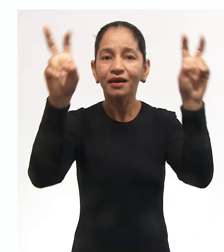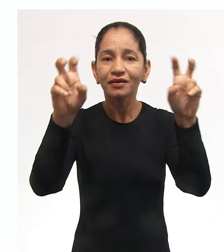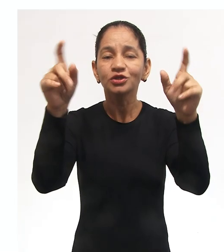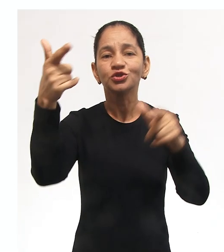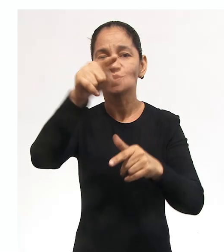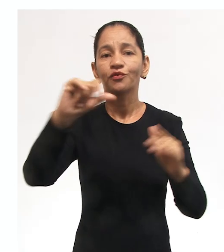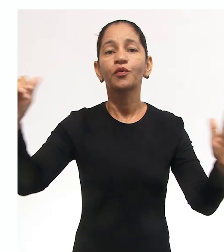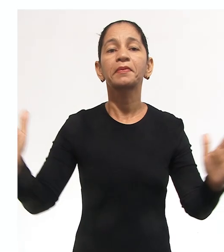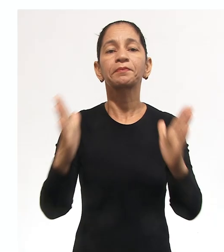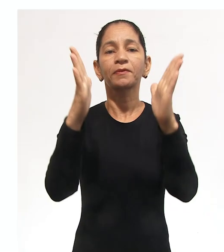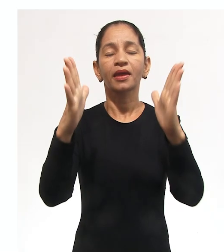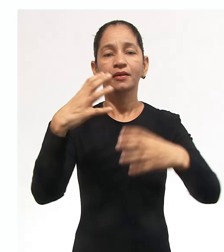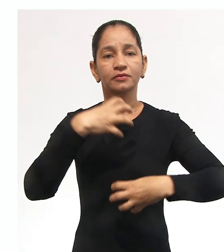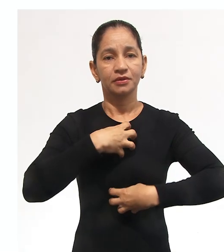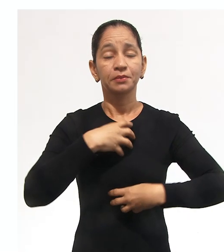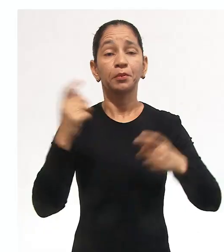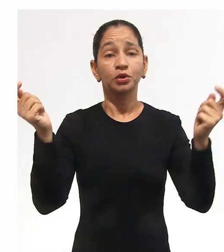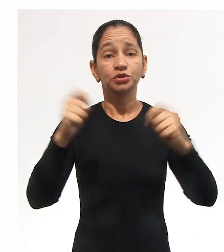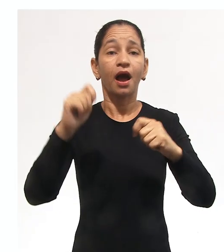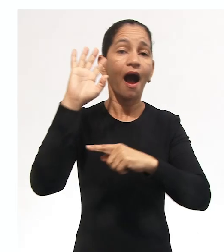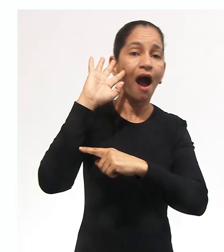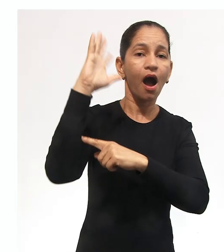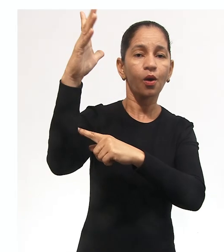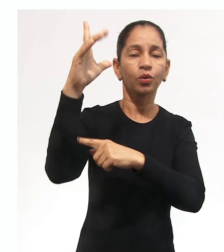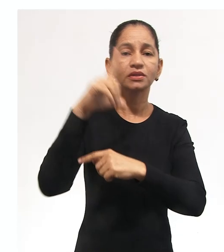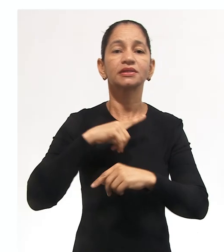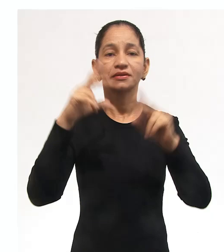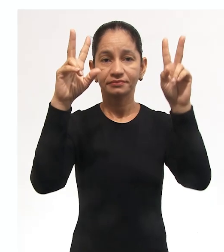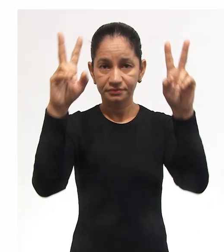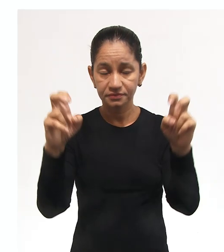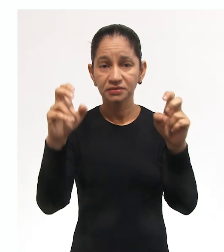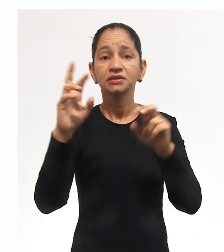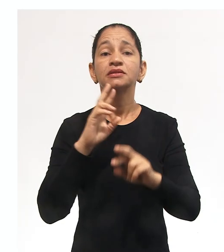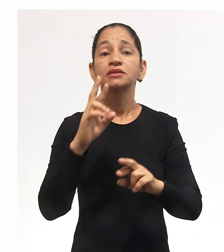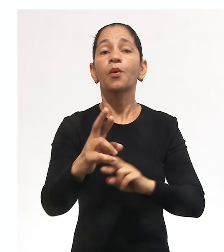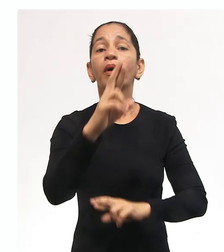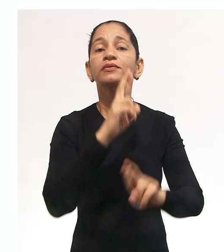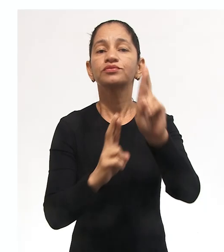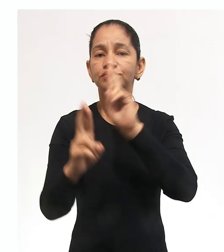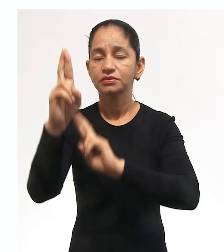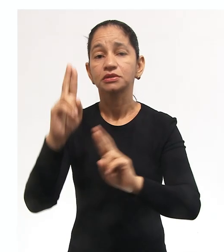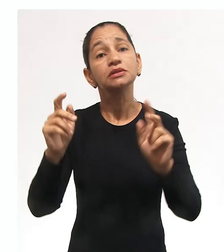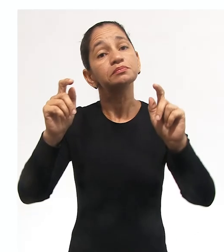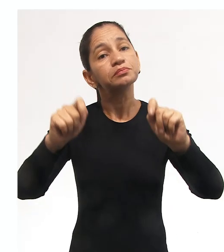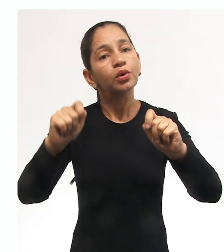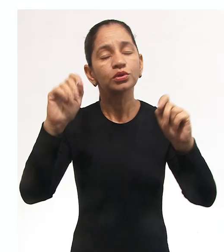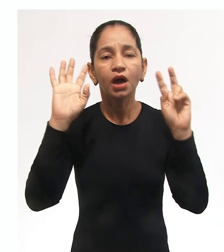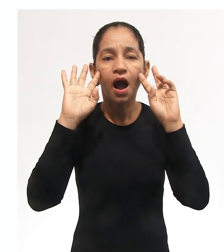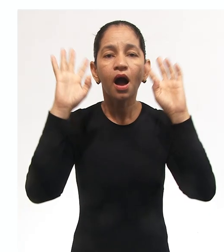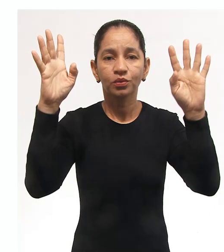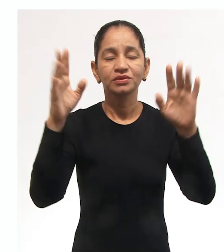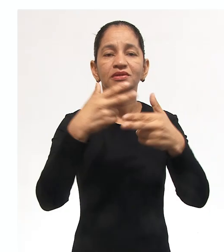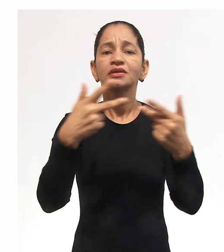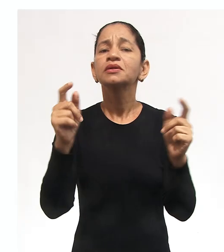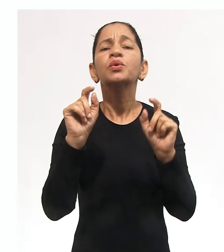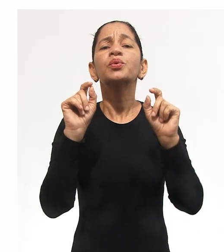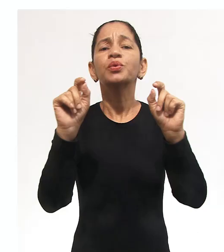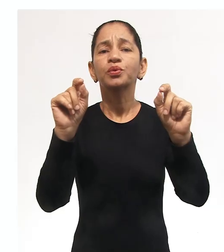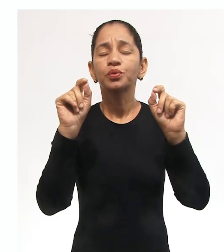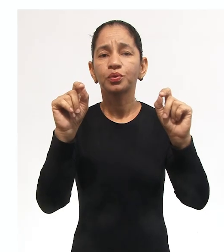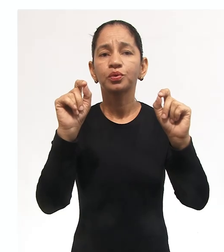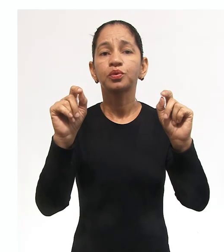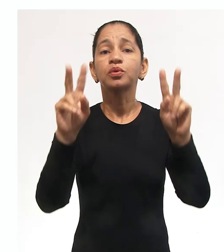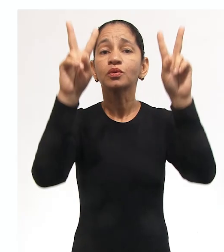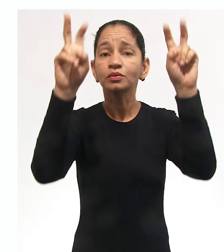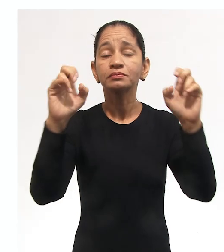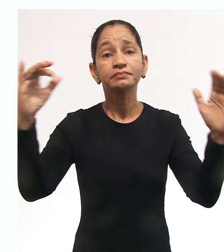sustentabilidade e impactos esperados. Impactos esperados nos remete ao tópico de resultados esperados, né? Então, o que é isso,